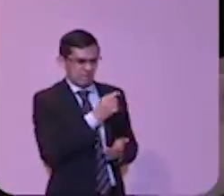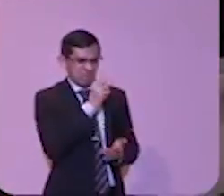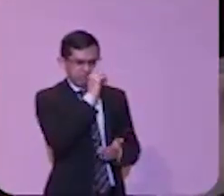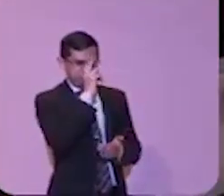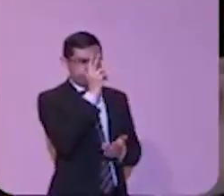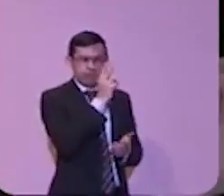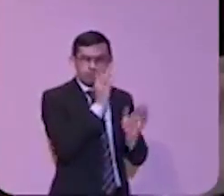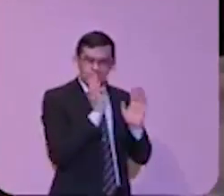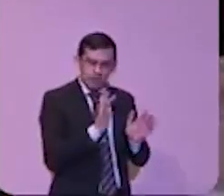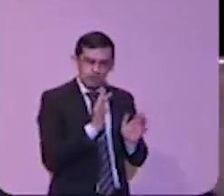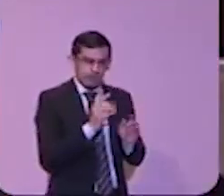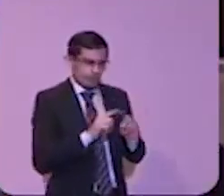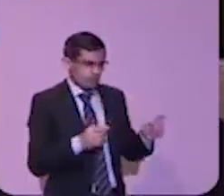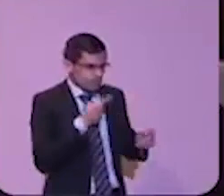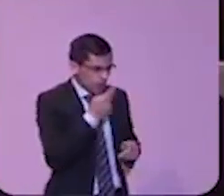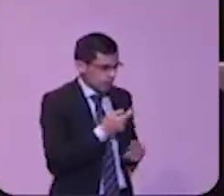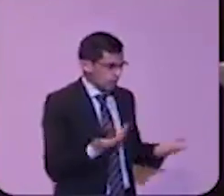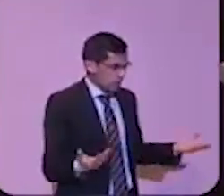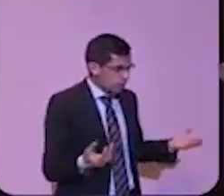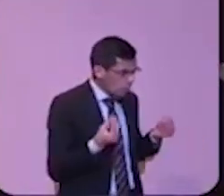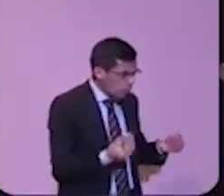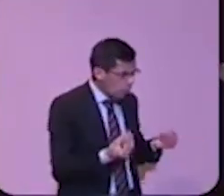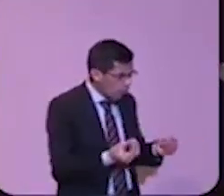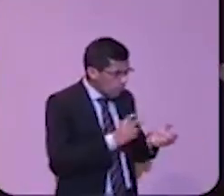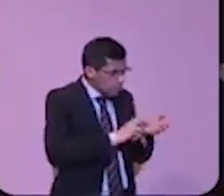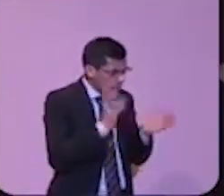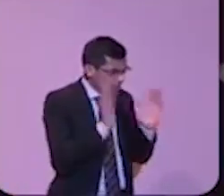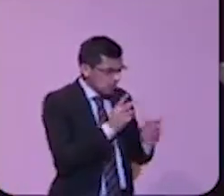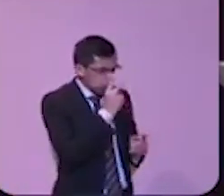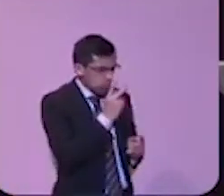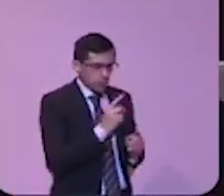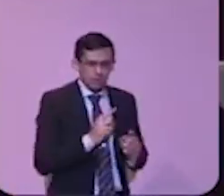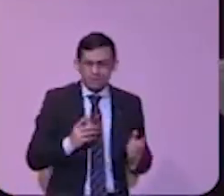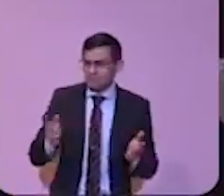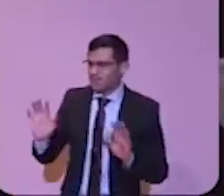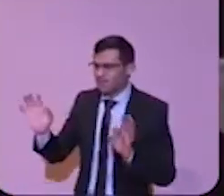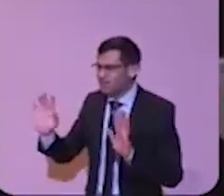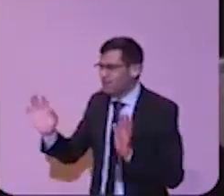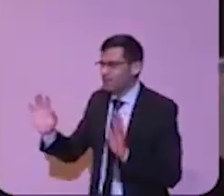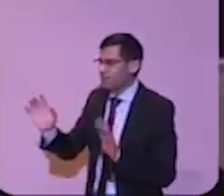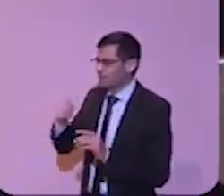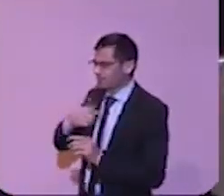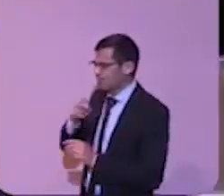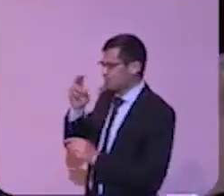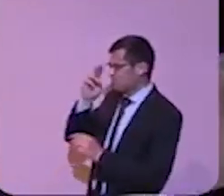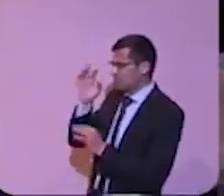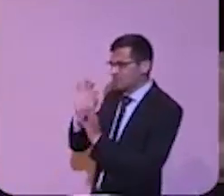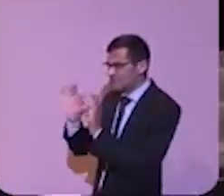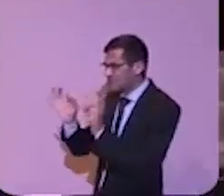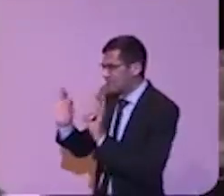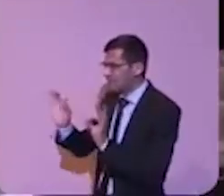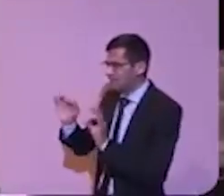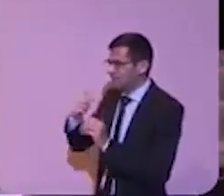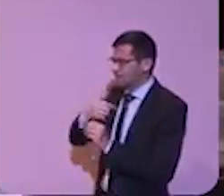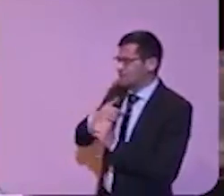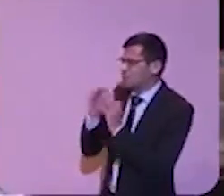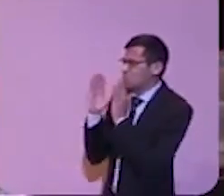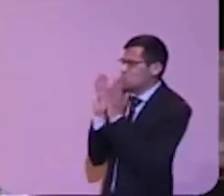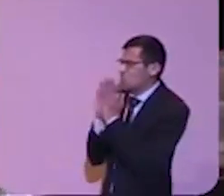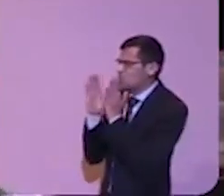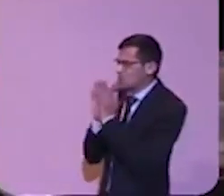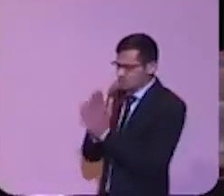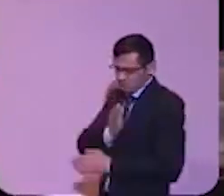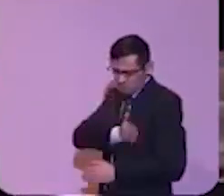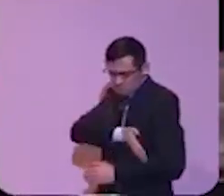embriagada. Ele então a repreende. Ela vira para ele e diz: Não, meu senhor, eu não estou embriagada. Eu estou